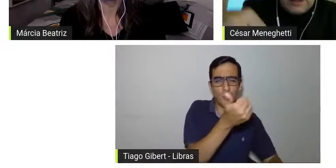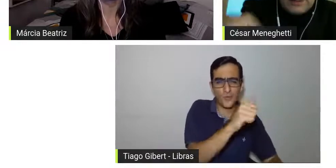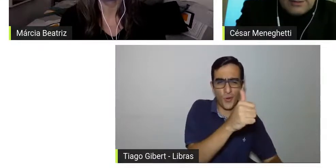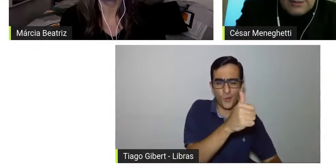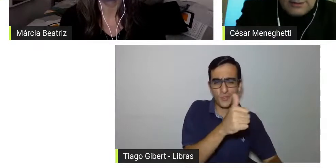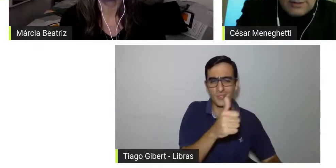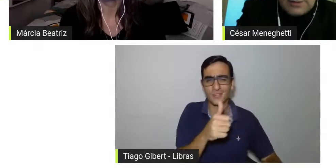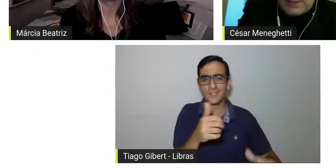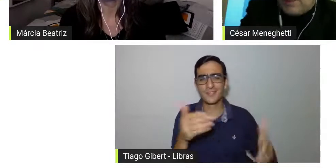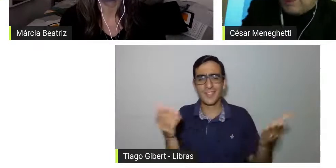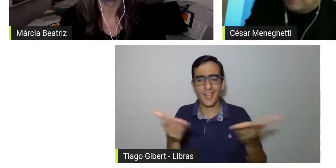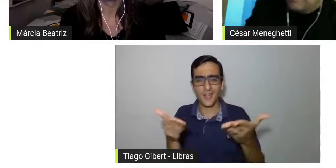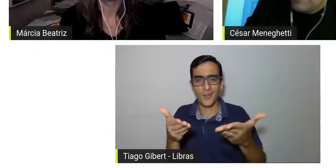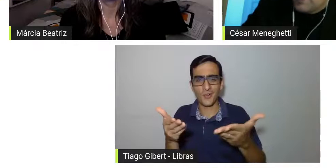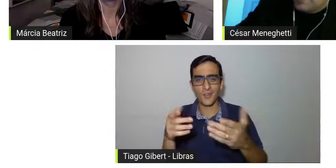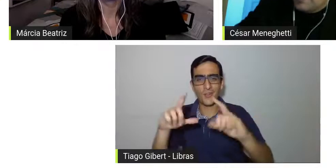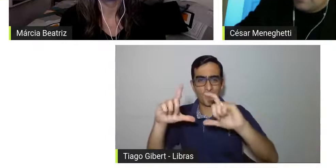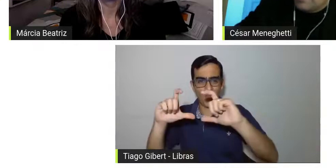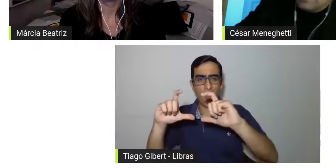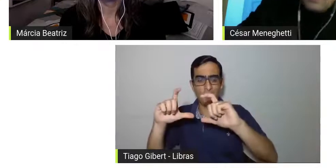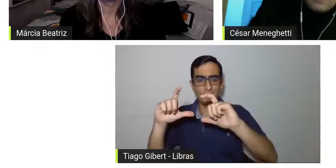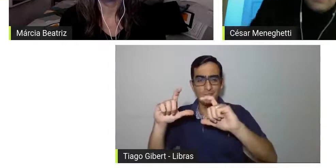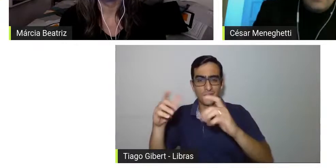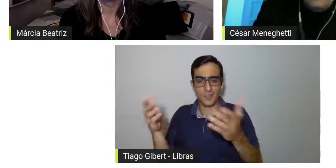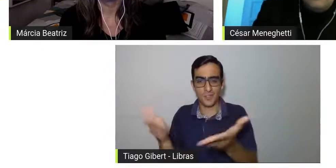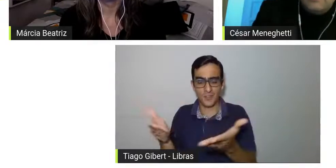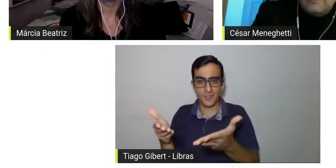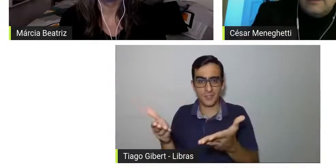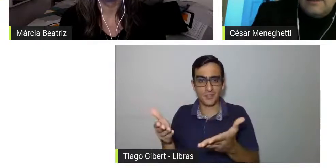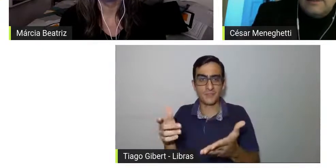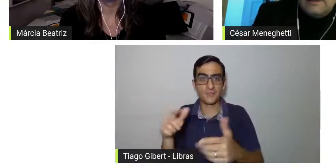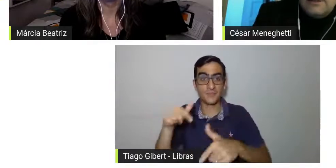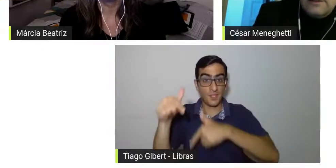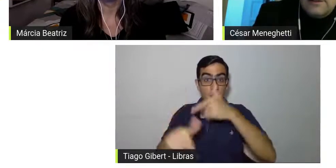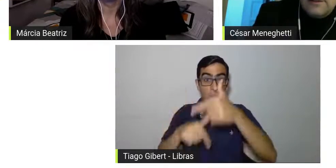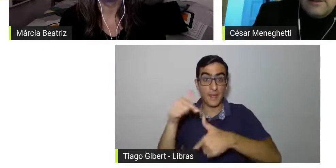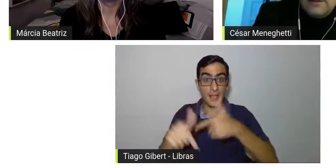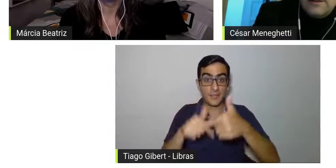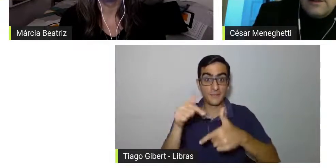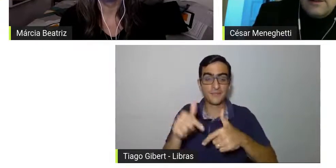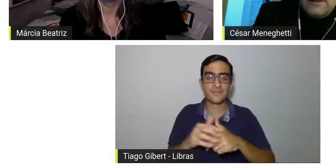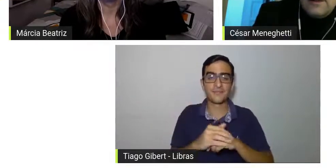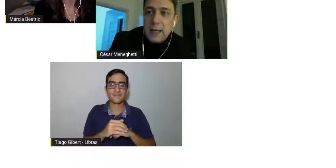deles desse trabalho, e que tem